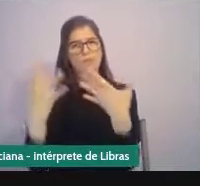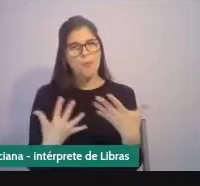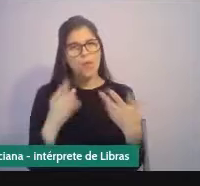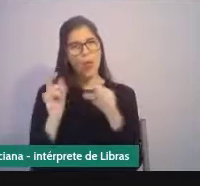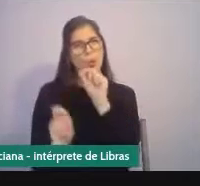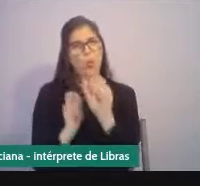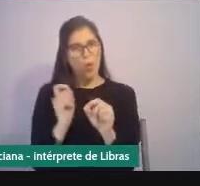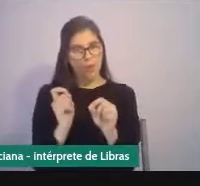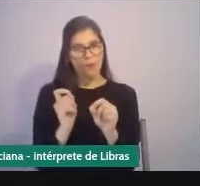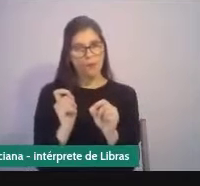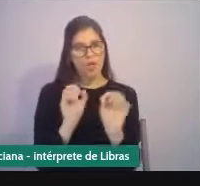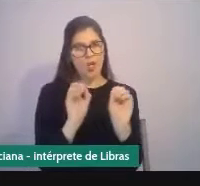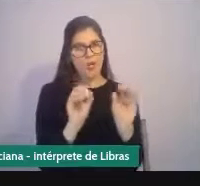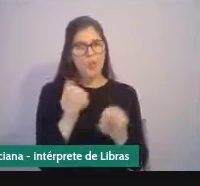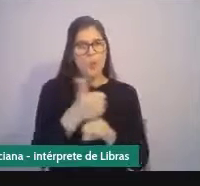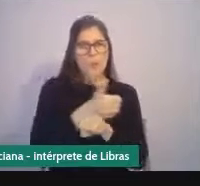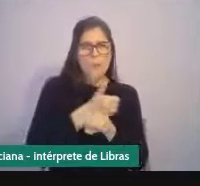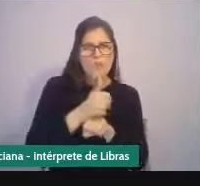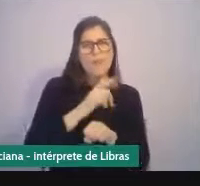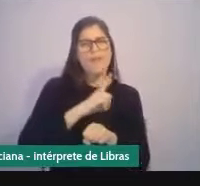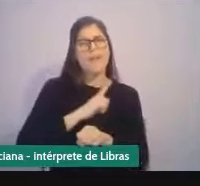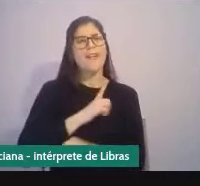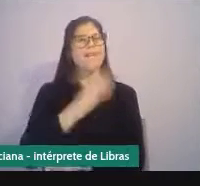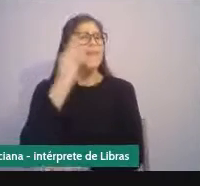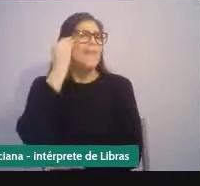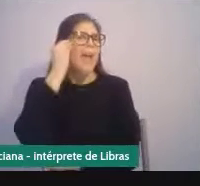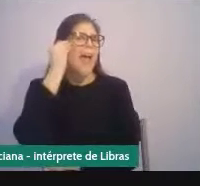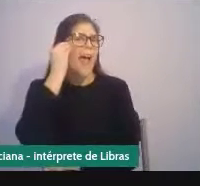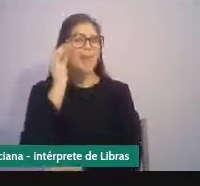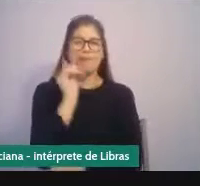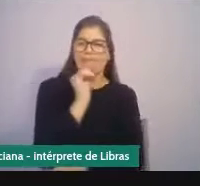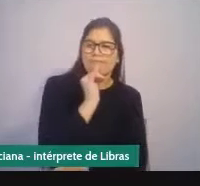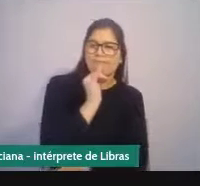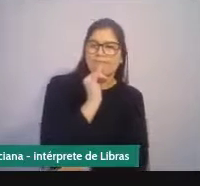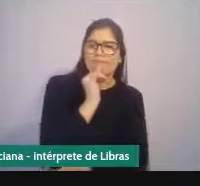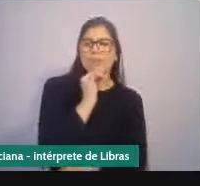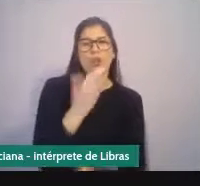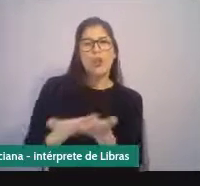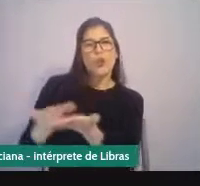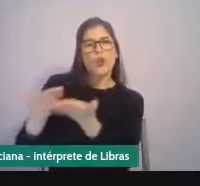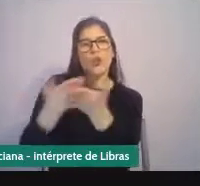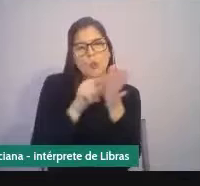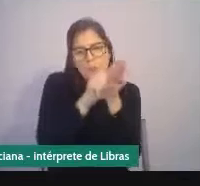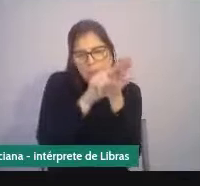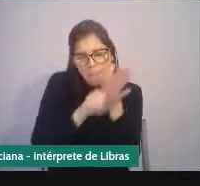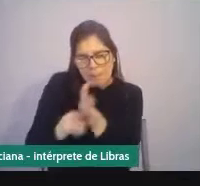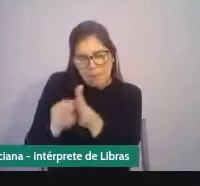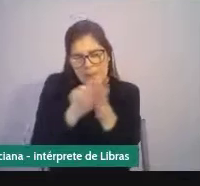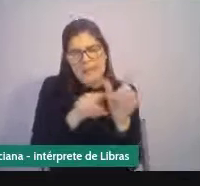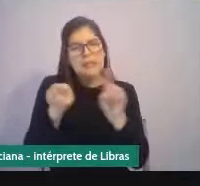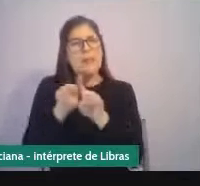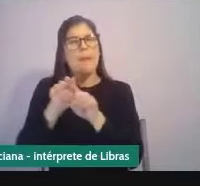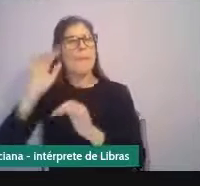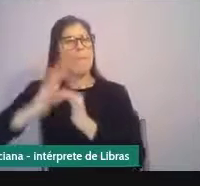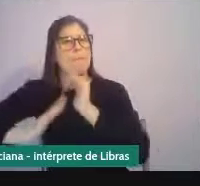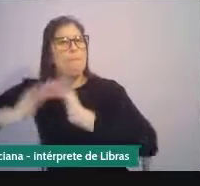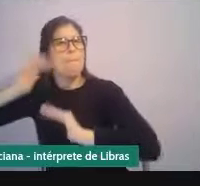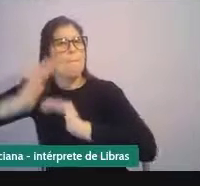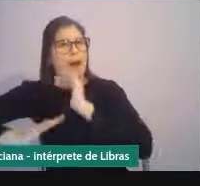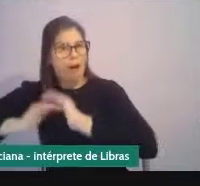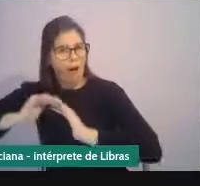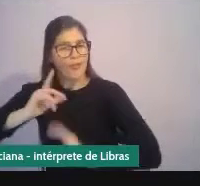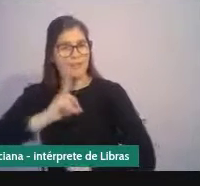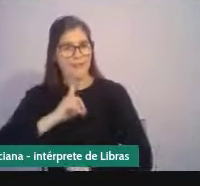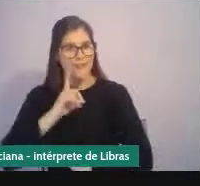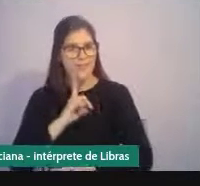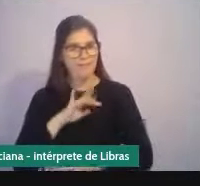gente trabalha muito com o experimento, com a simulação, com o estudo de caso, com a aprendizagem mediada por obras. Então, o